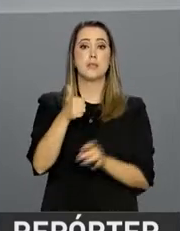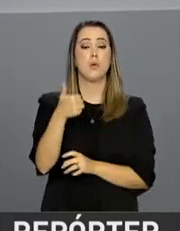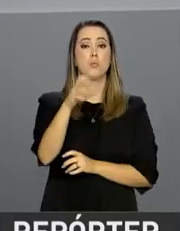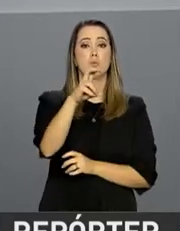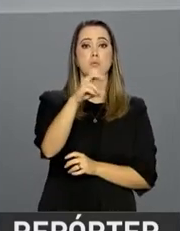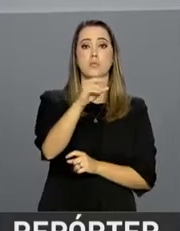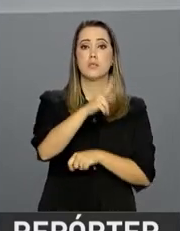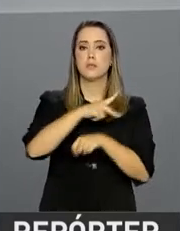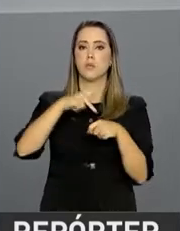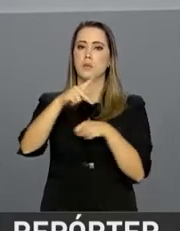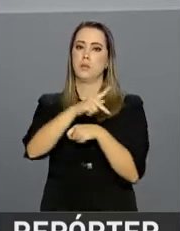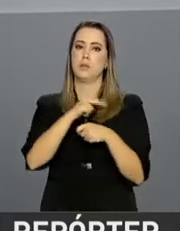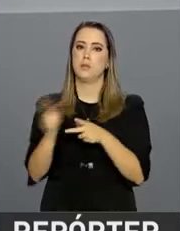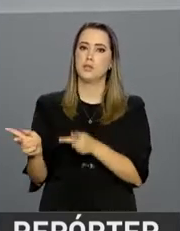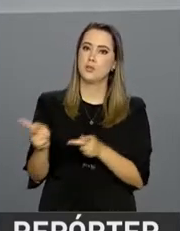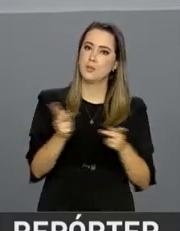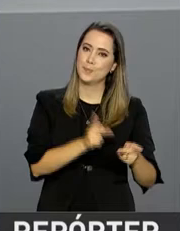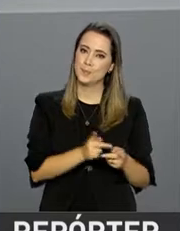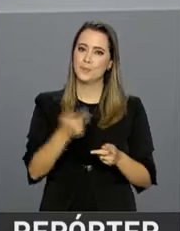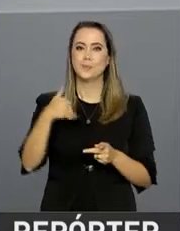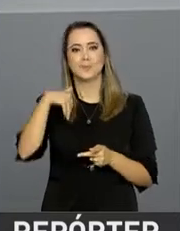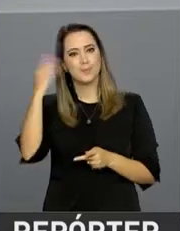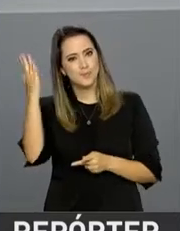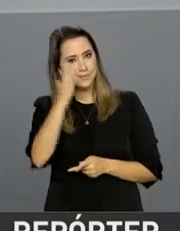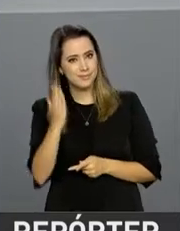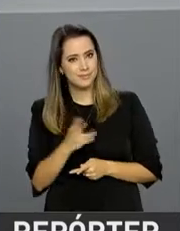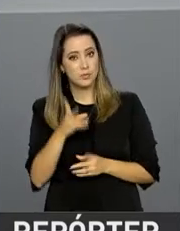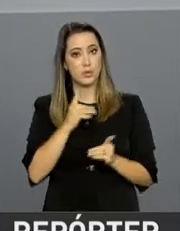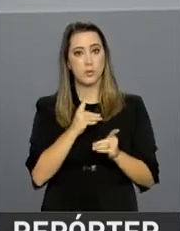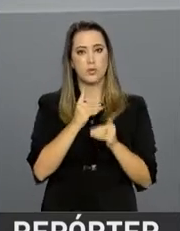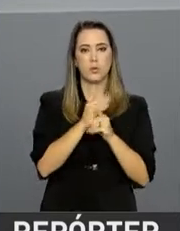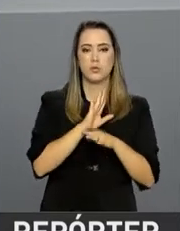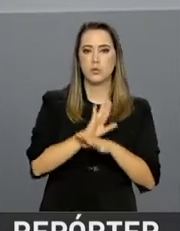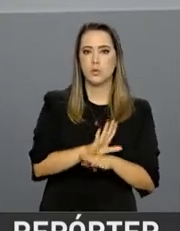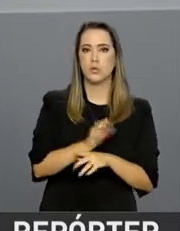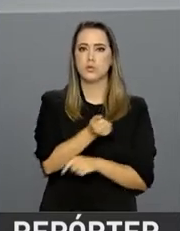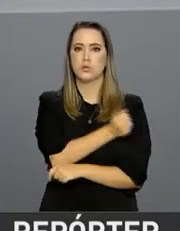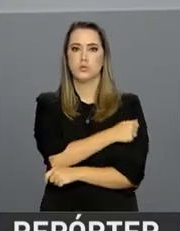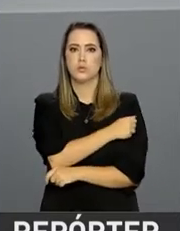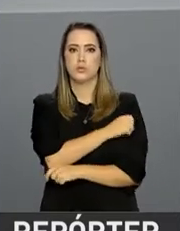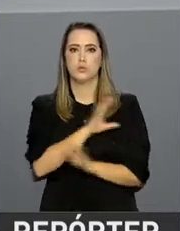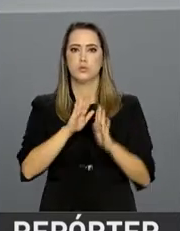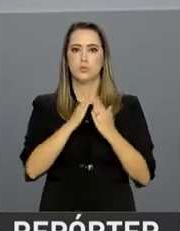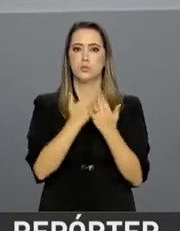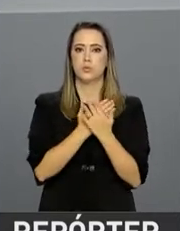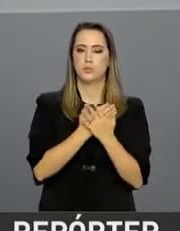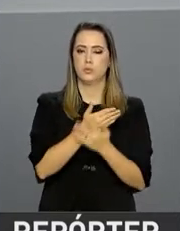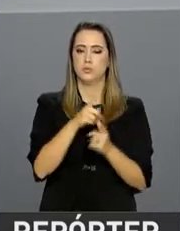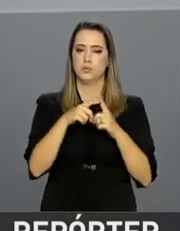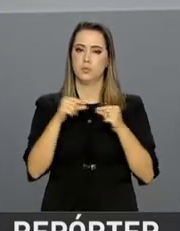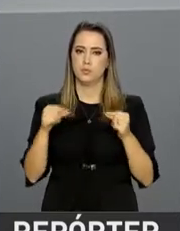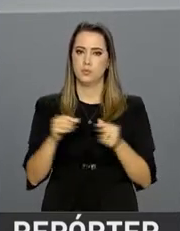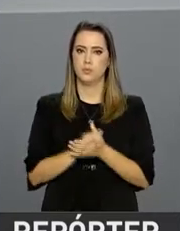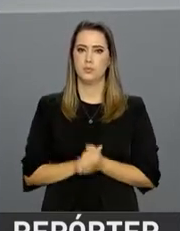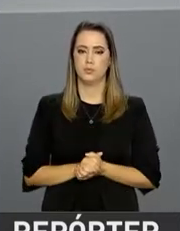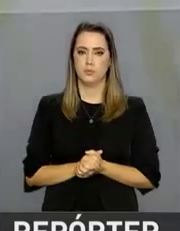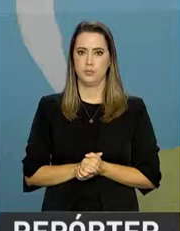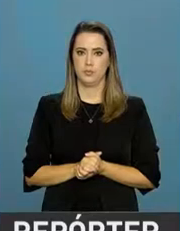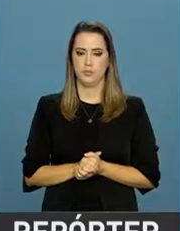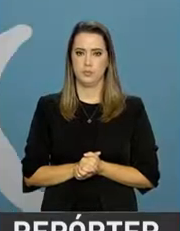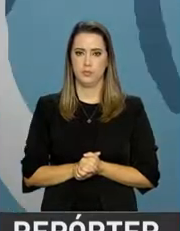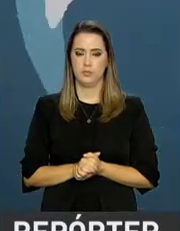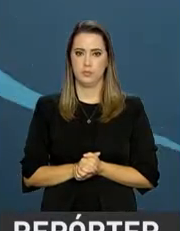150 países e os visitantes estrangeiros vão encontrar o apoio de estudantes da rede pública de ensino de brasília